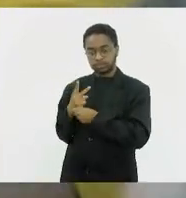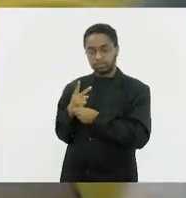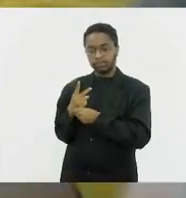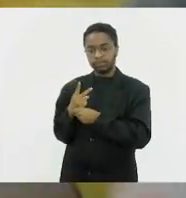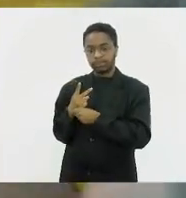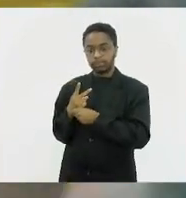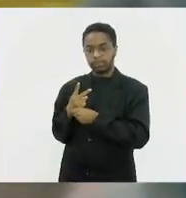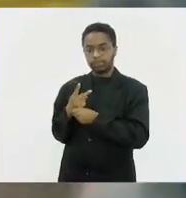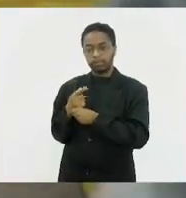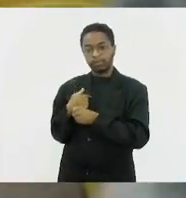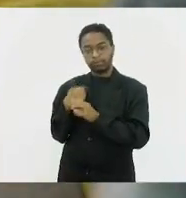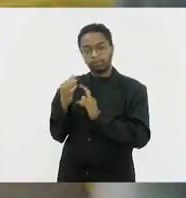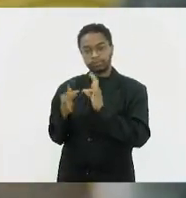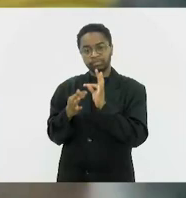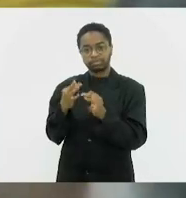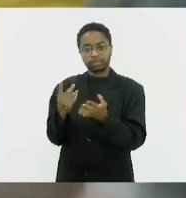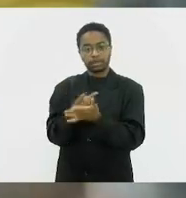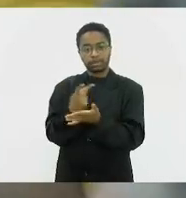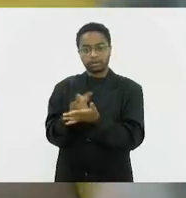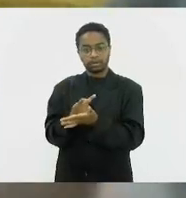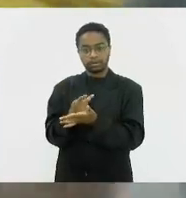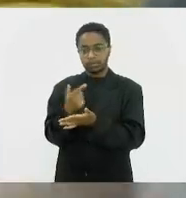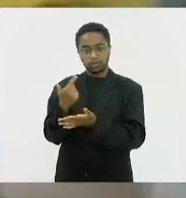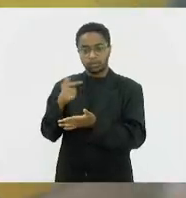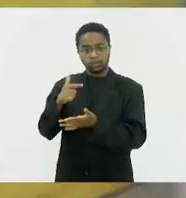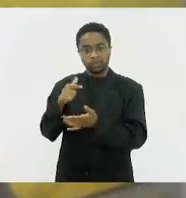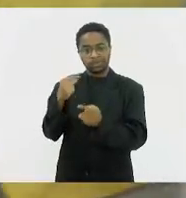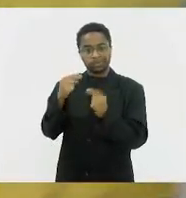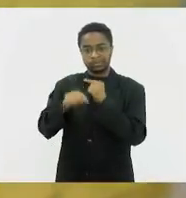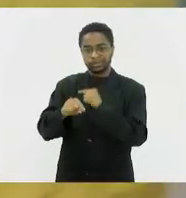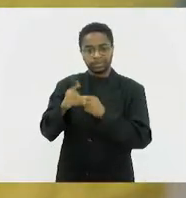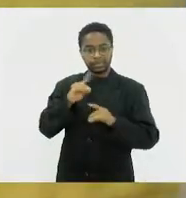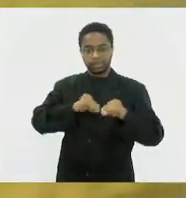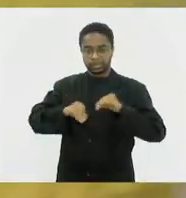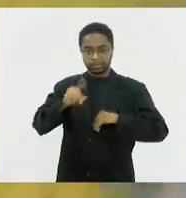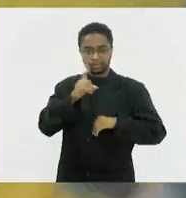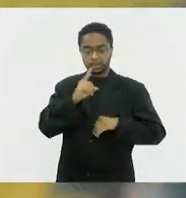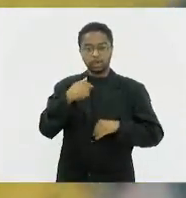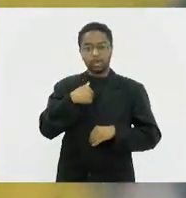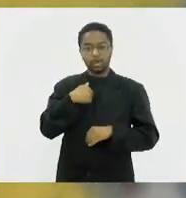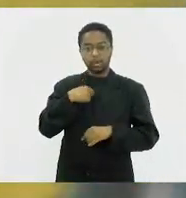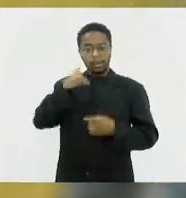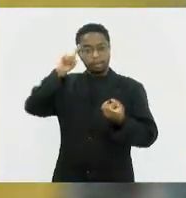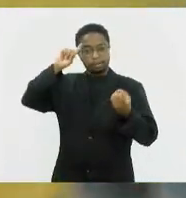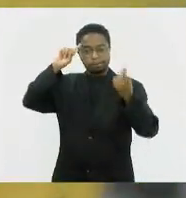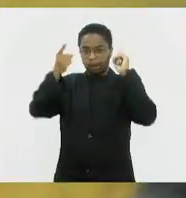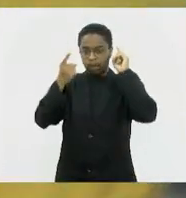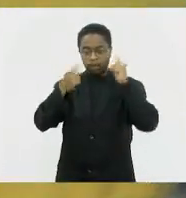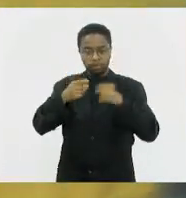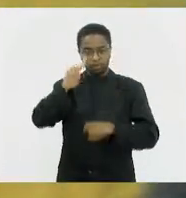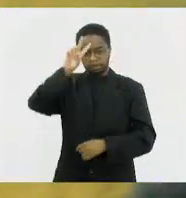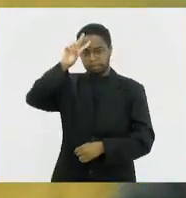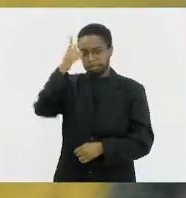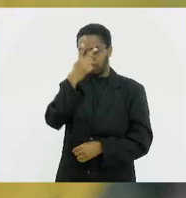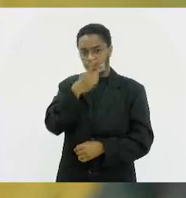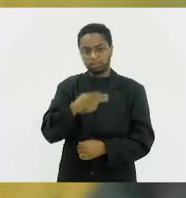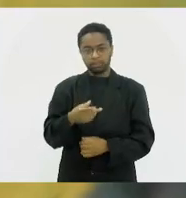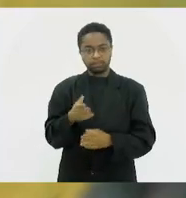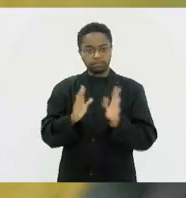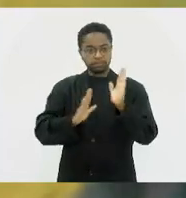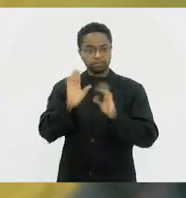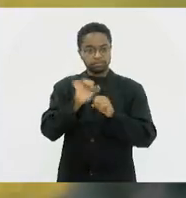estava fazendo tratamento errado, eu não estava com depressão, eu surtei. Doutor Zé Roberto, eu surtei na